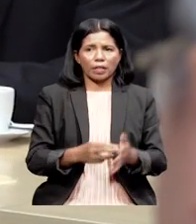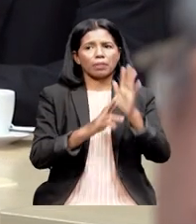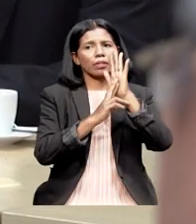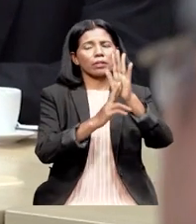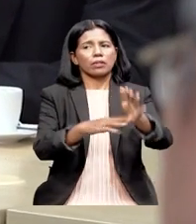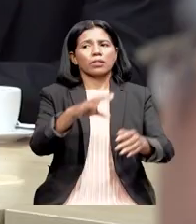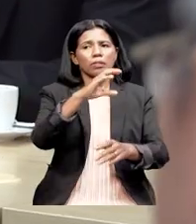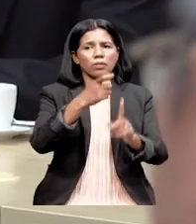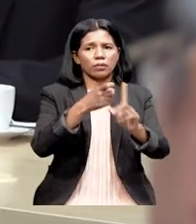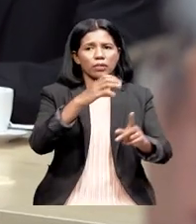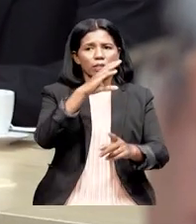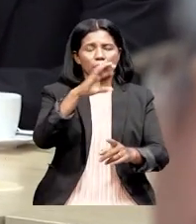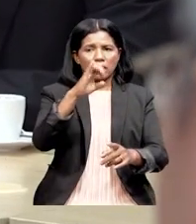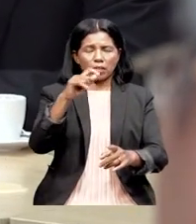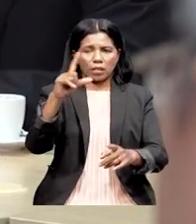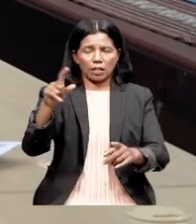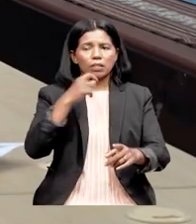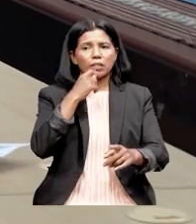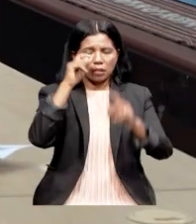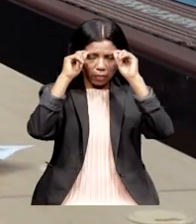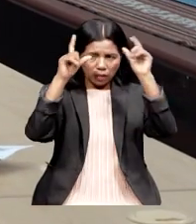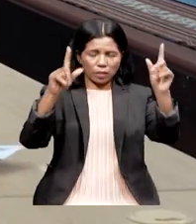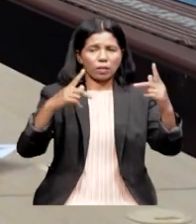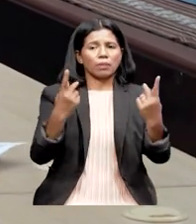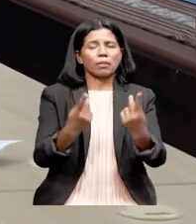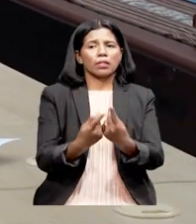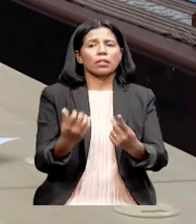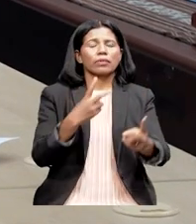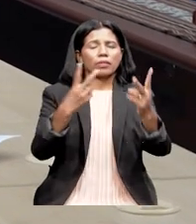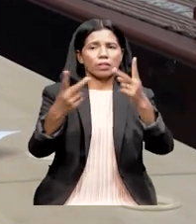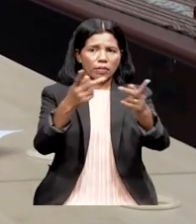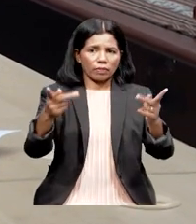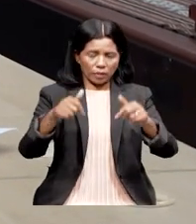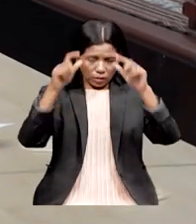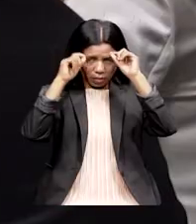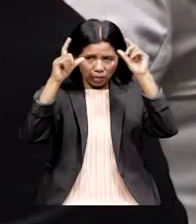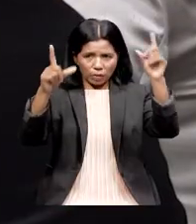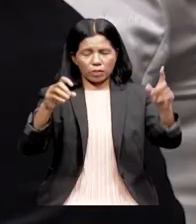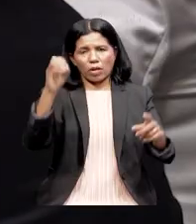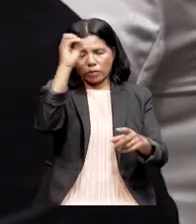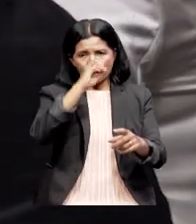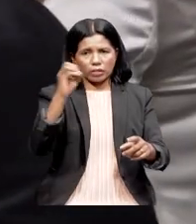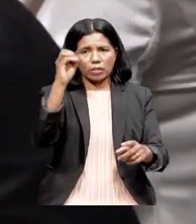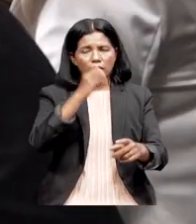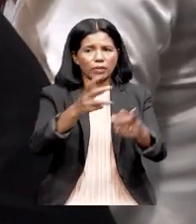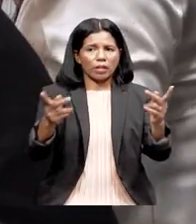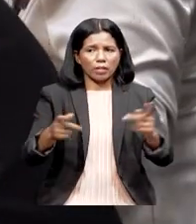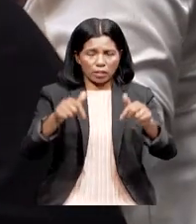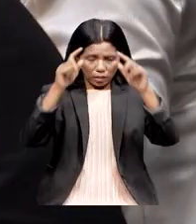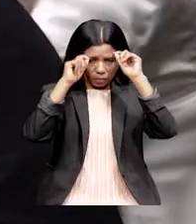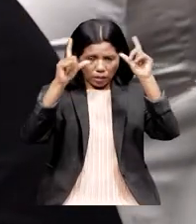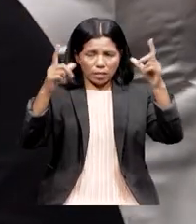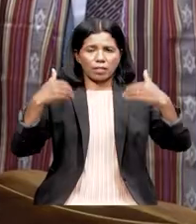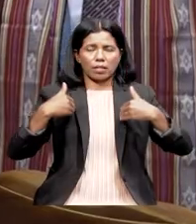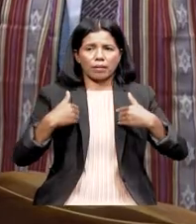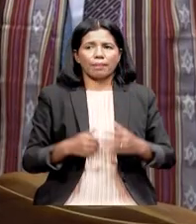Câmara Comércio e Indústria Timor-Leste explica, empresário Hirak Nes se visita Fatin em Cira e território nacional, onde observa a potencialidade de Timor-Leste e eu